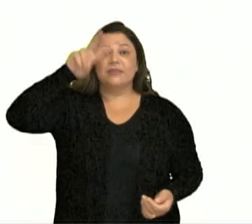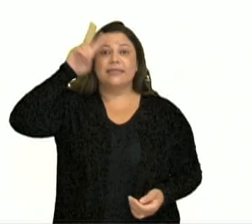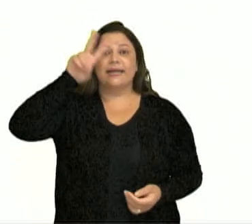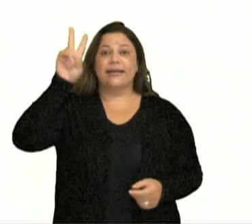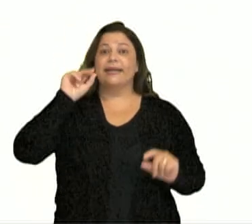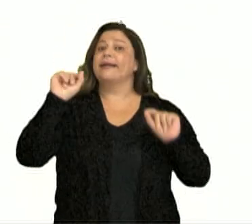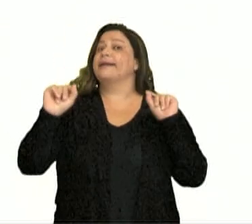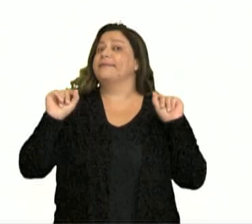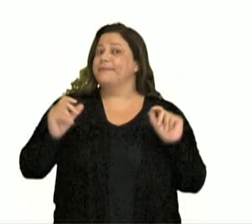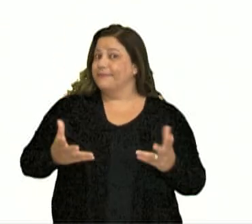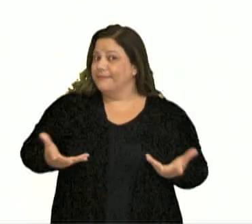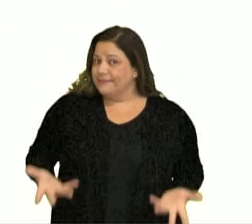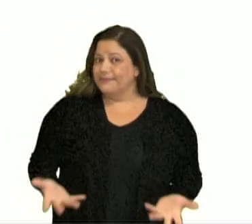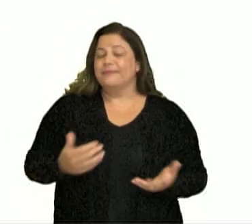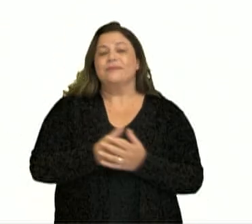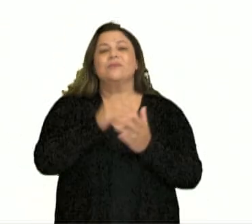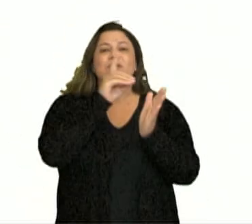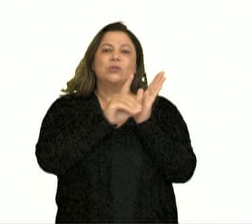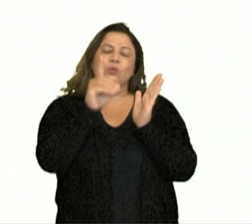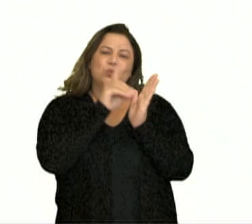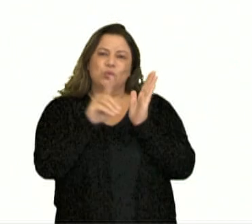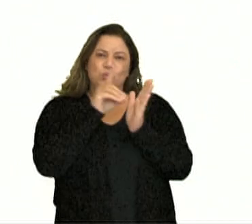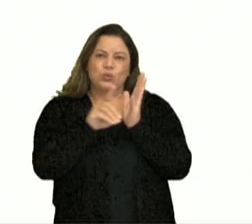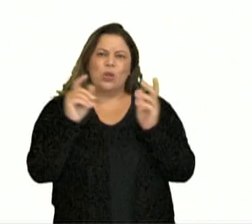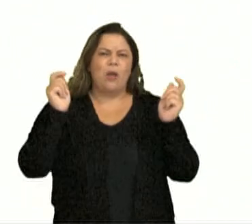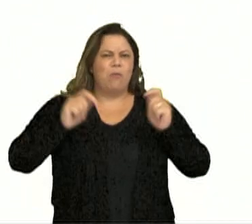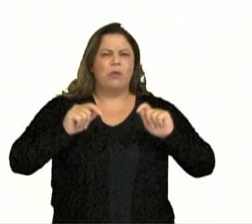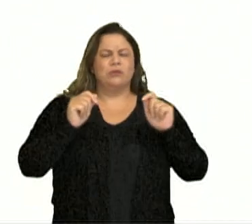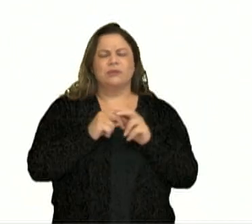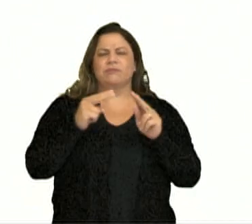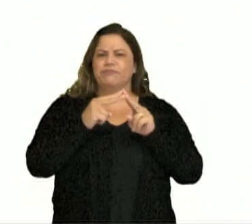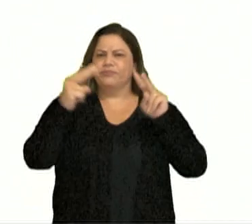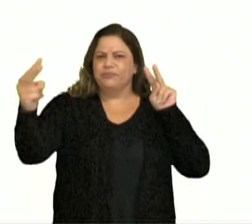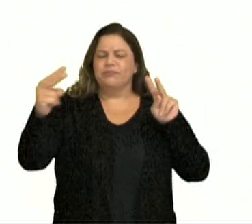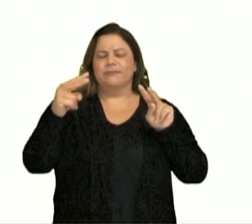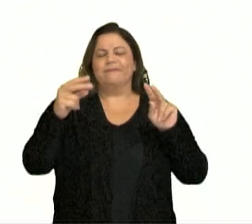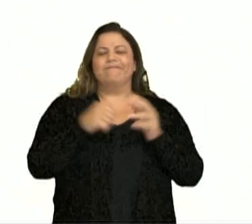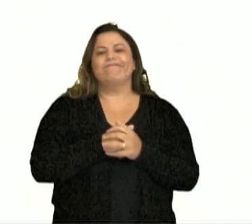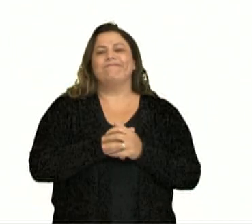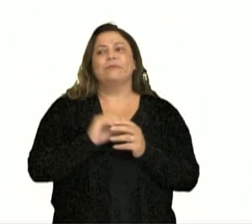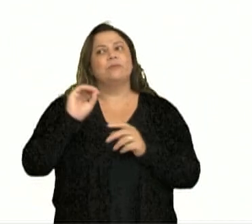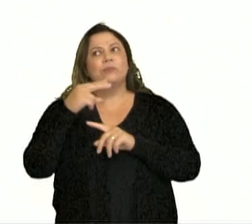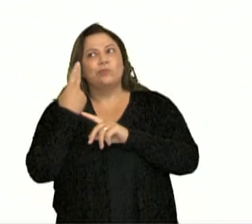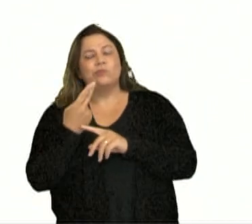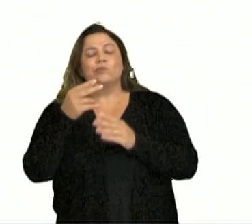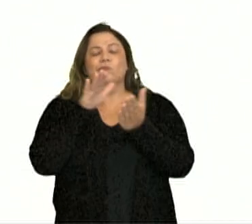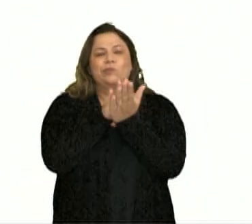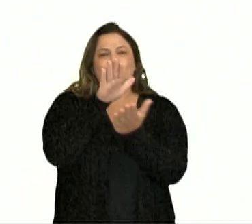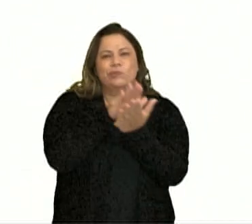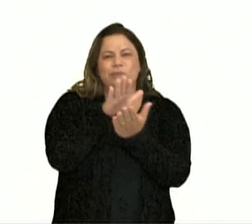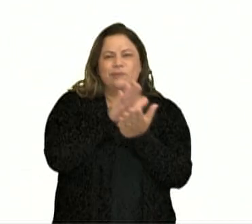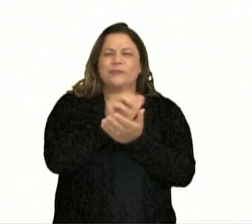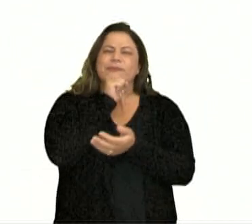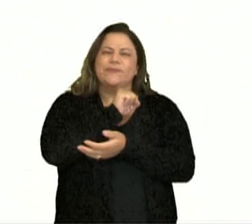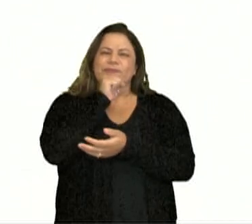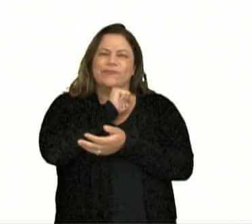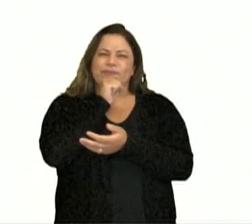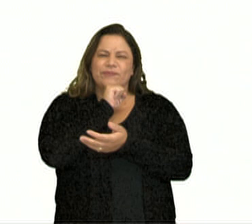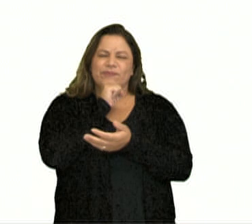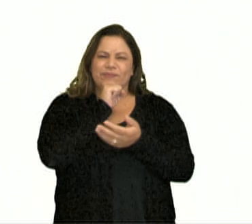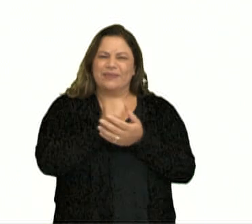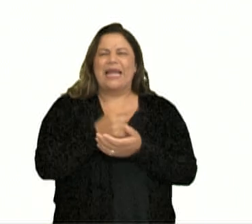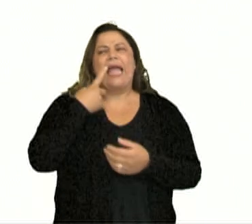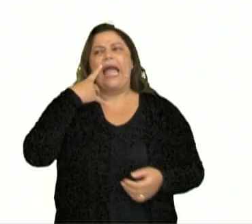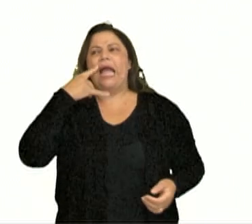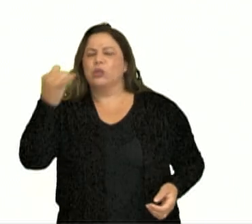Lembre-se, os dicionários podem ser digitais ou impressos. Pode usar aquele bem antigo, aquele que era do